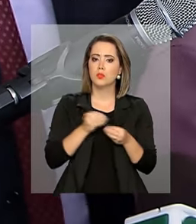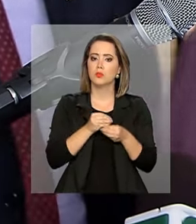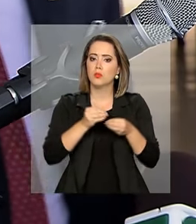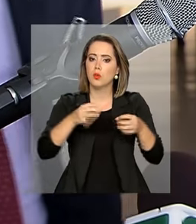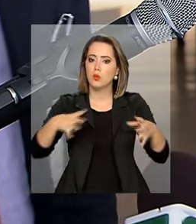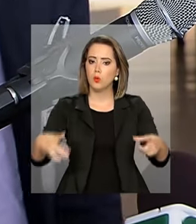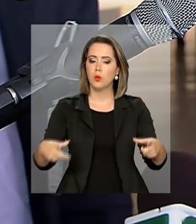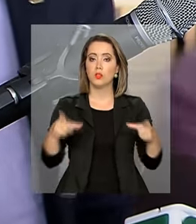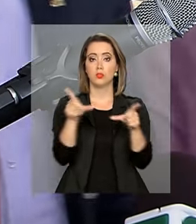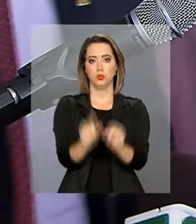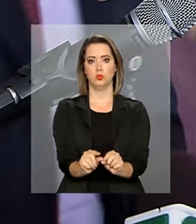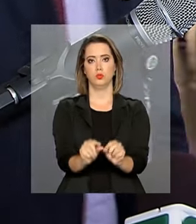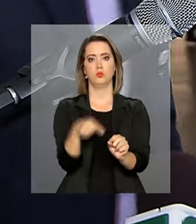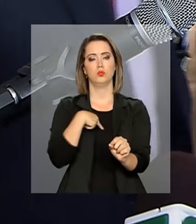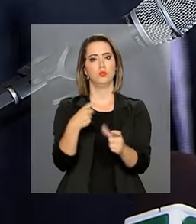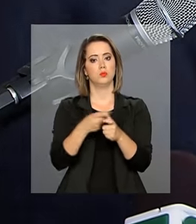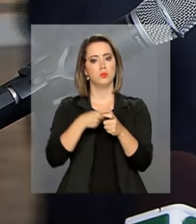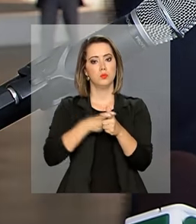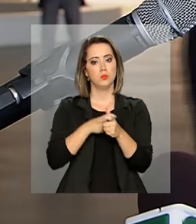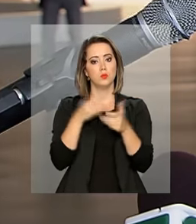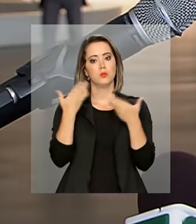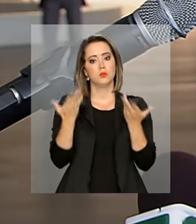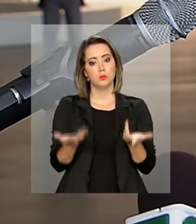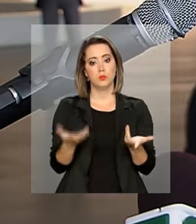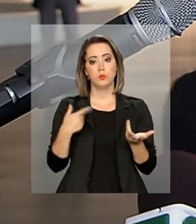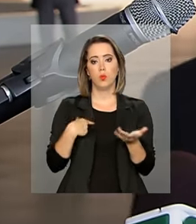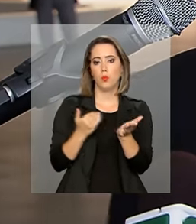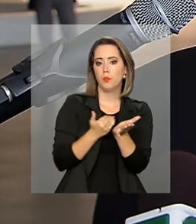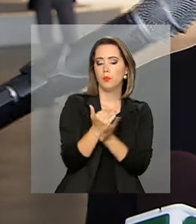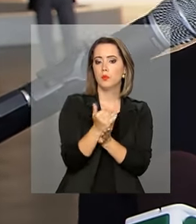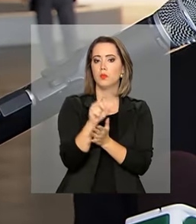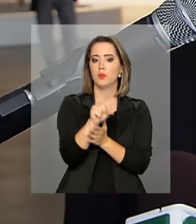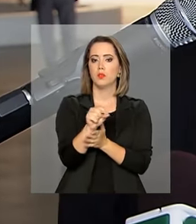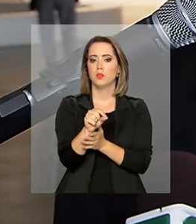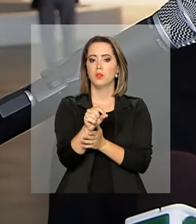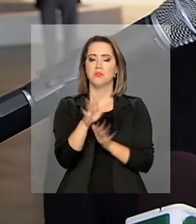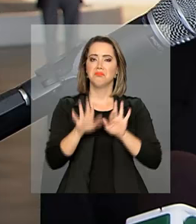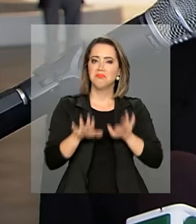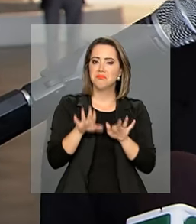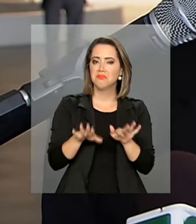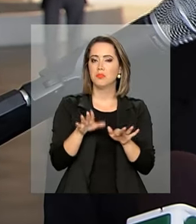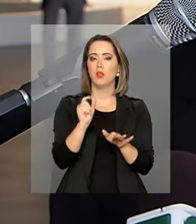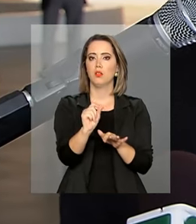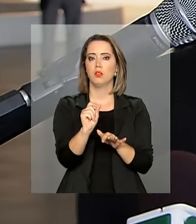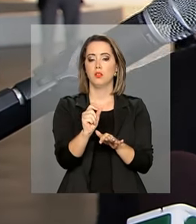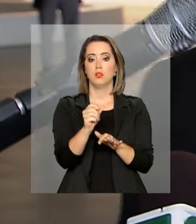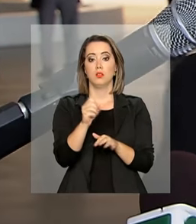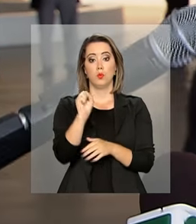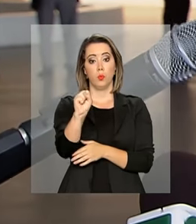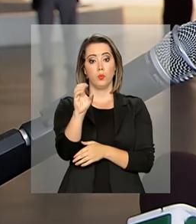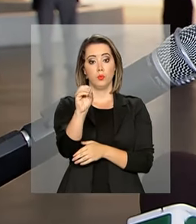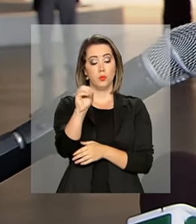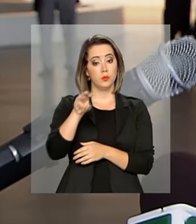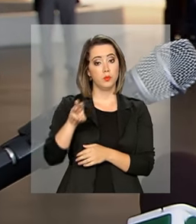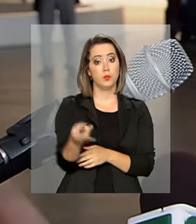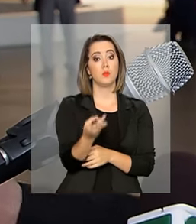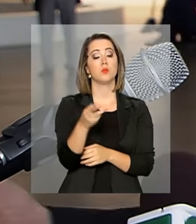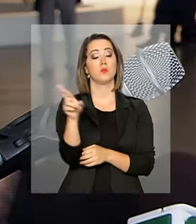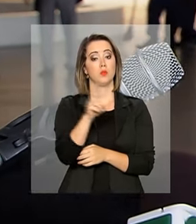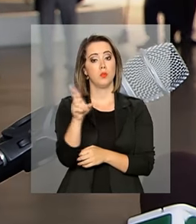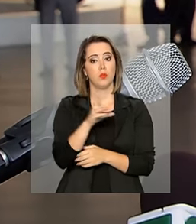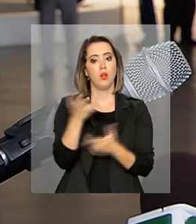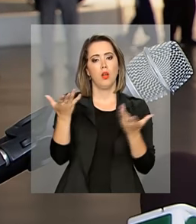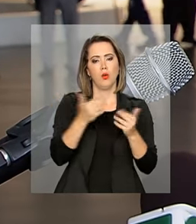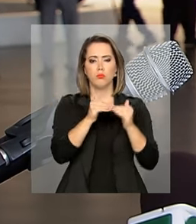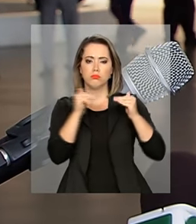há uma grande redução do déficit. Né? O déficit inaugural seria de ser, a redução seria de cerca de 800, com os ajustamentos,